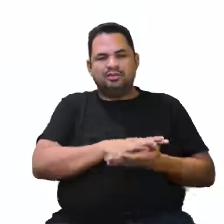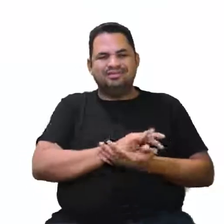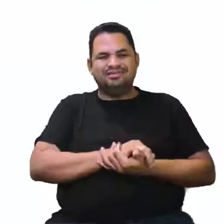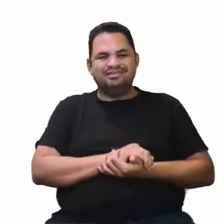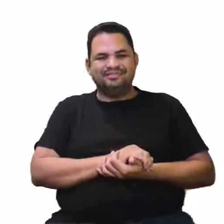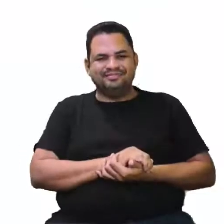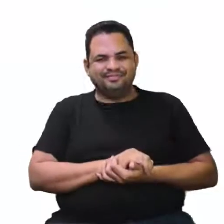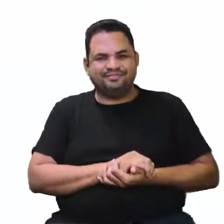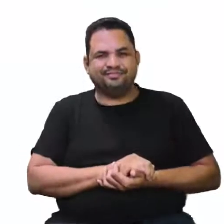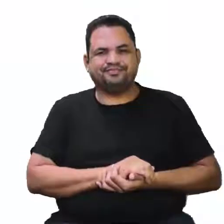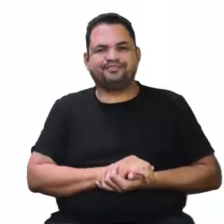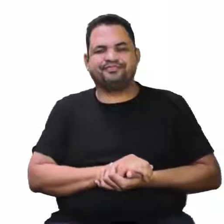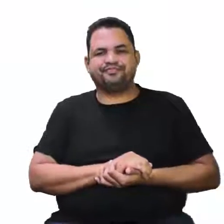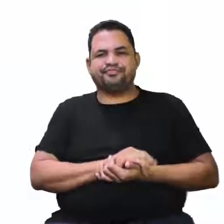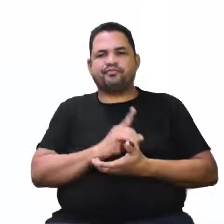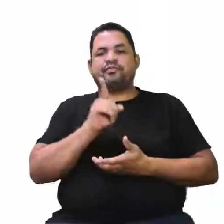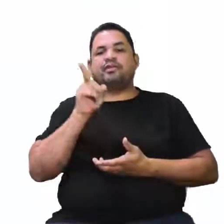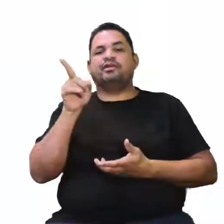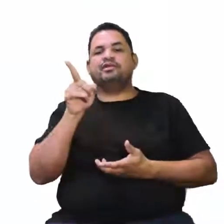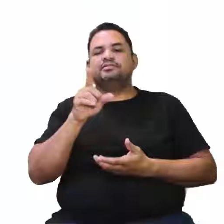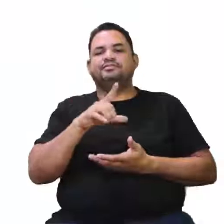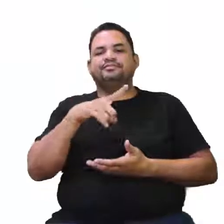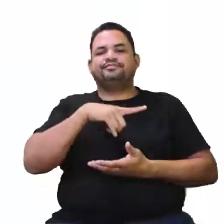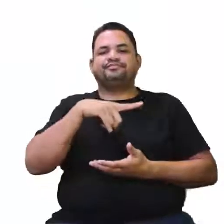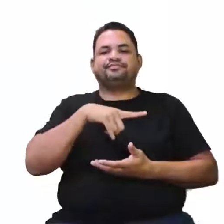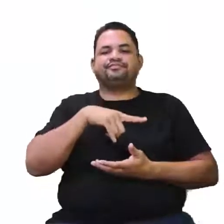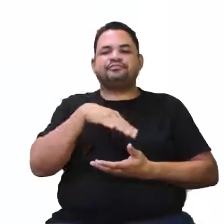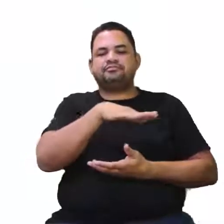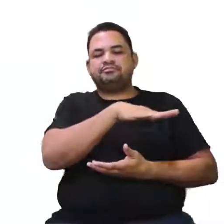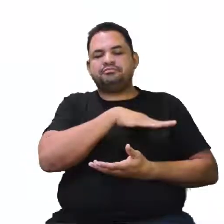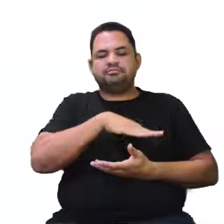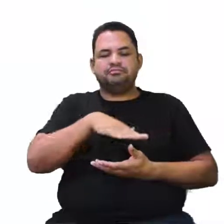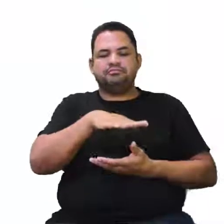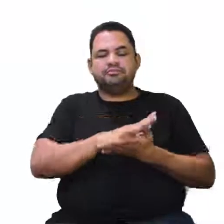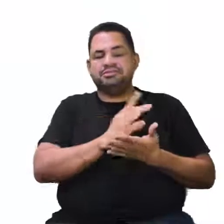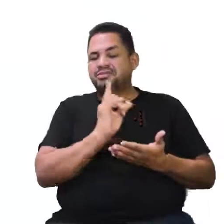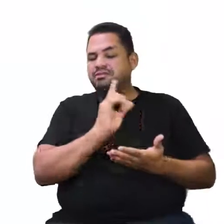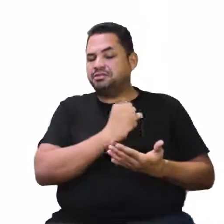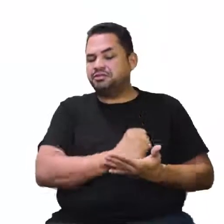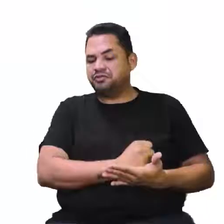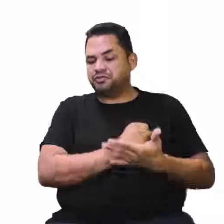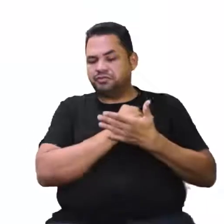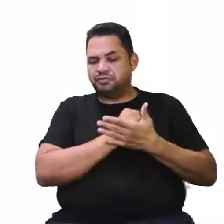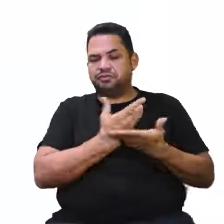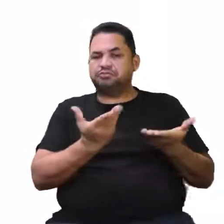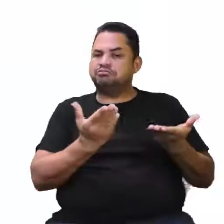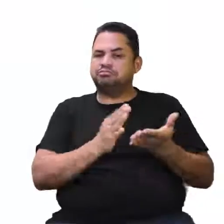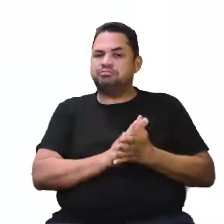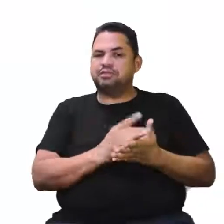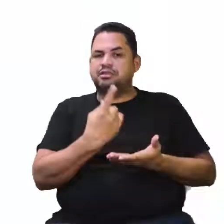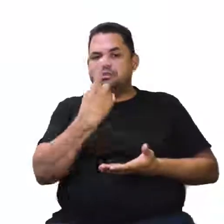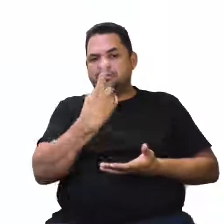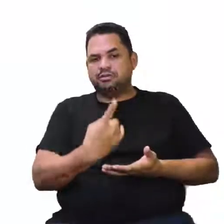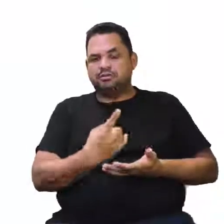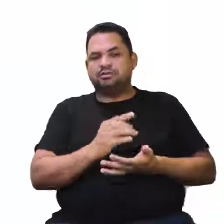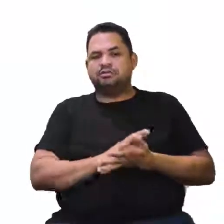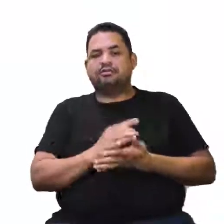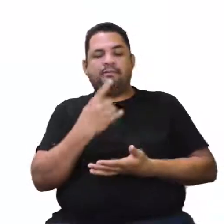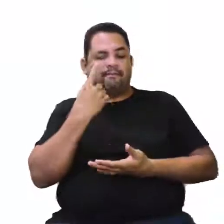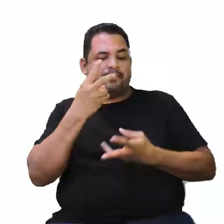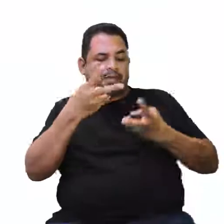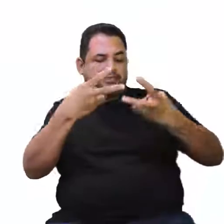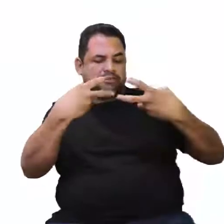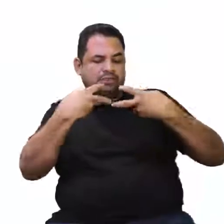pontuou. Isso. Mas aí de repente você tem aí um ambiente que não está tão favorável, é você agora se ver a partir dessa